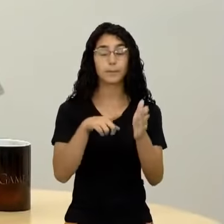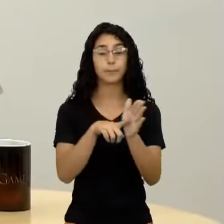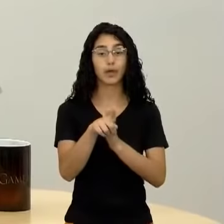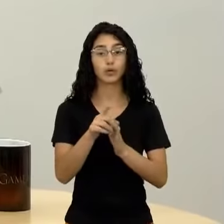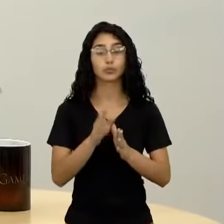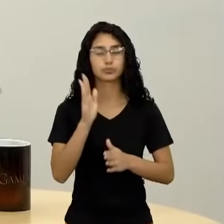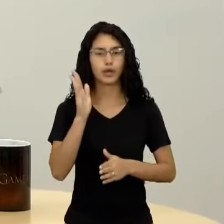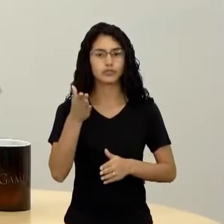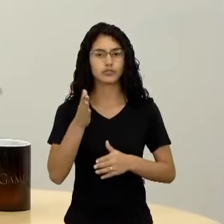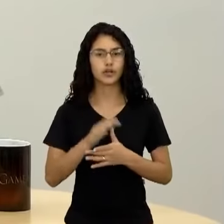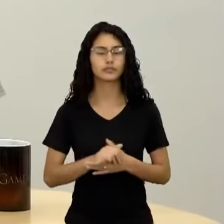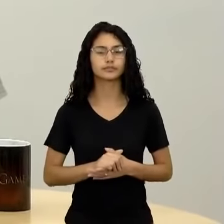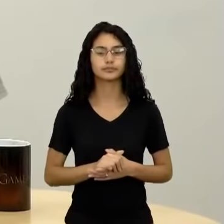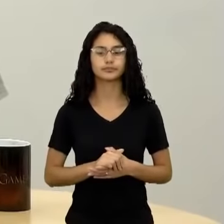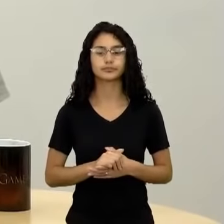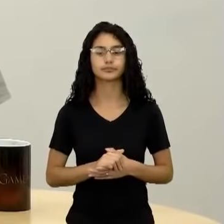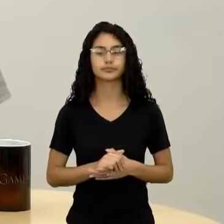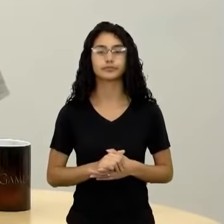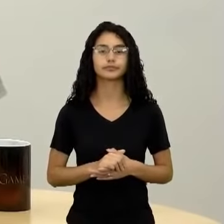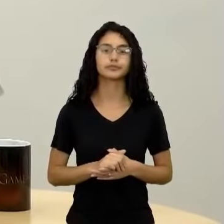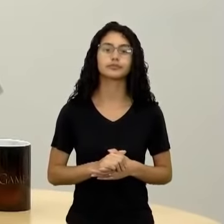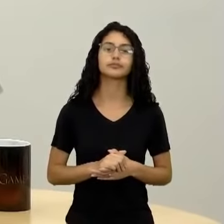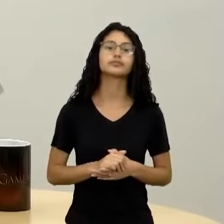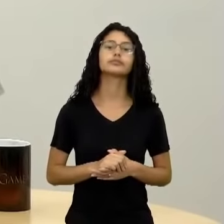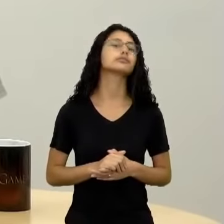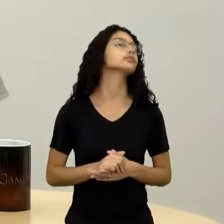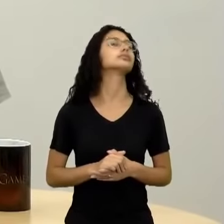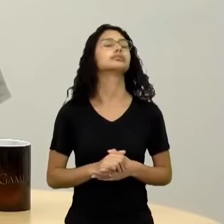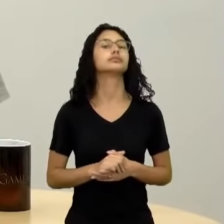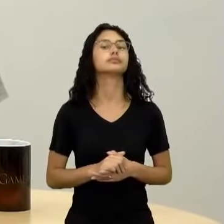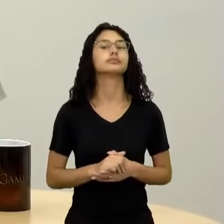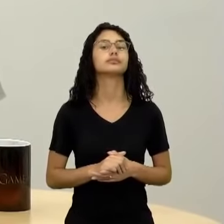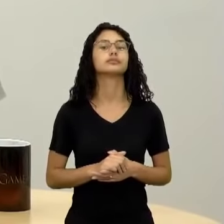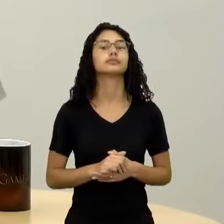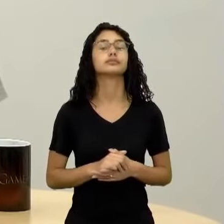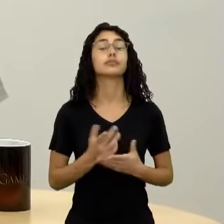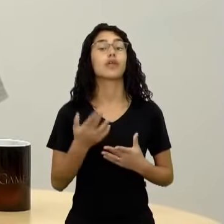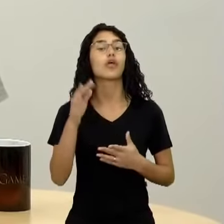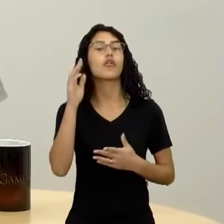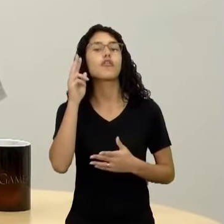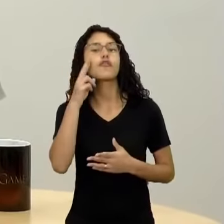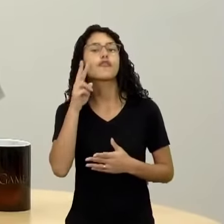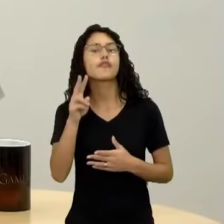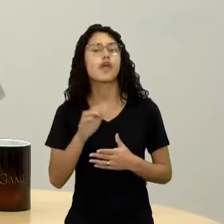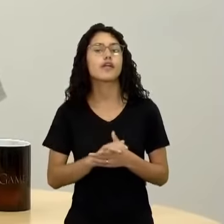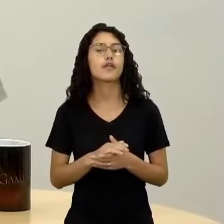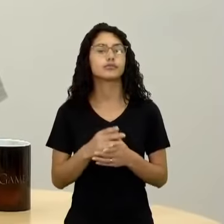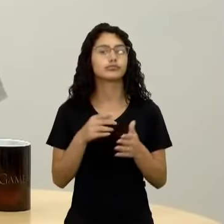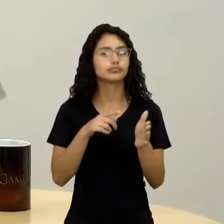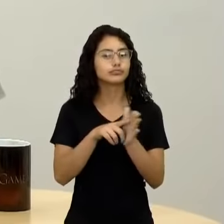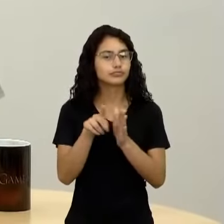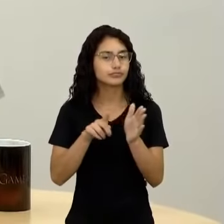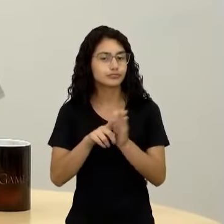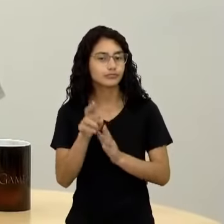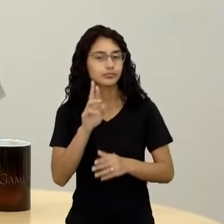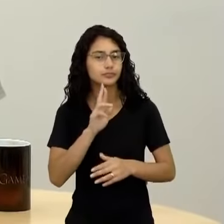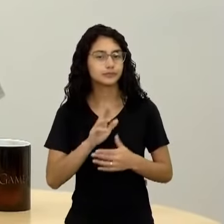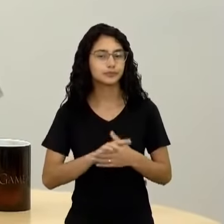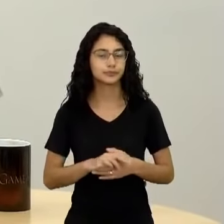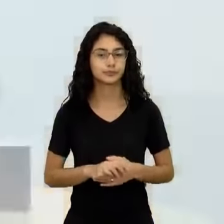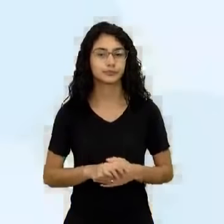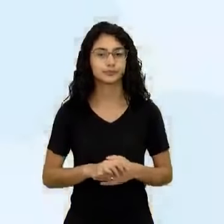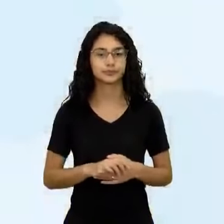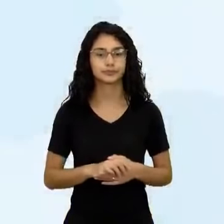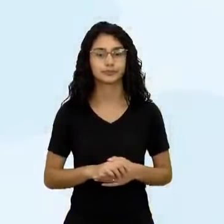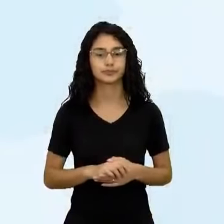já como forma de testá-los né fazer uma sondagem né provocá-los com uma pergunta olha lá na